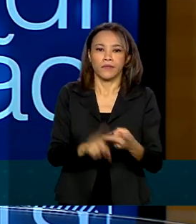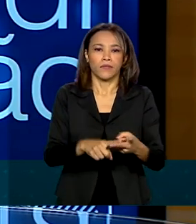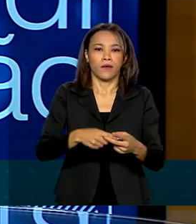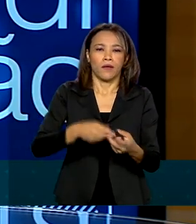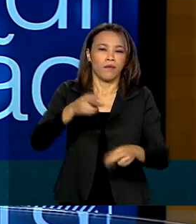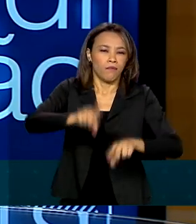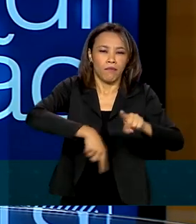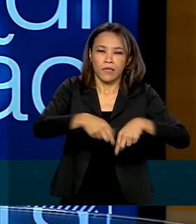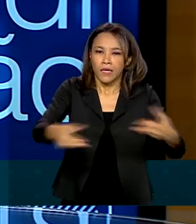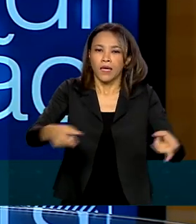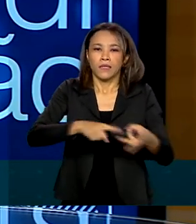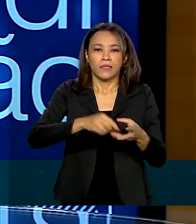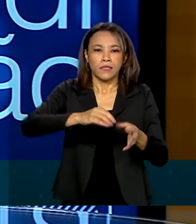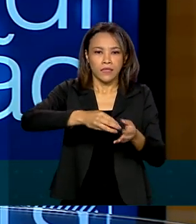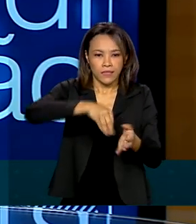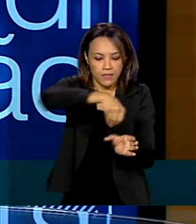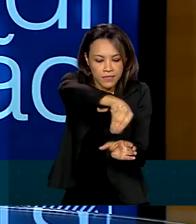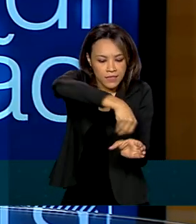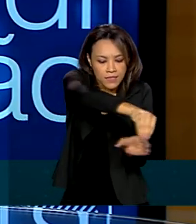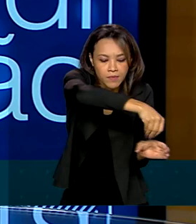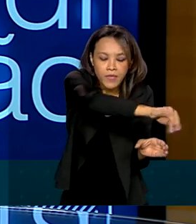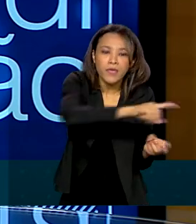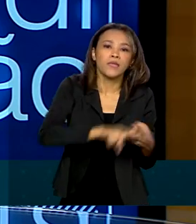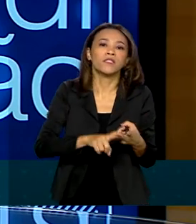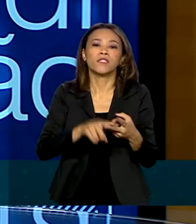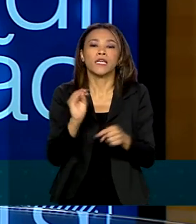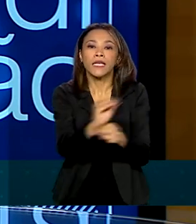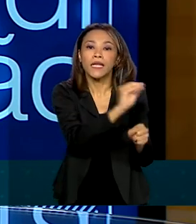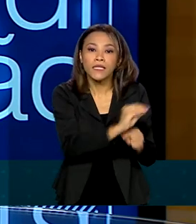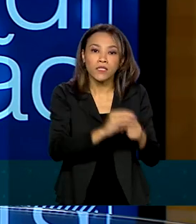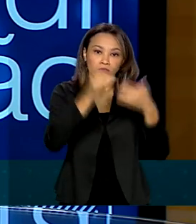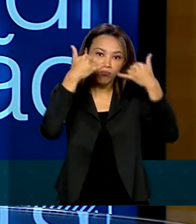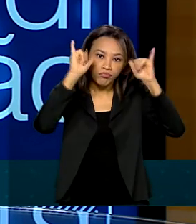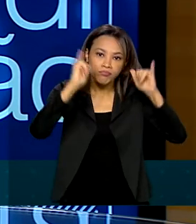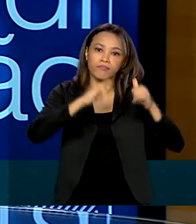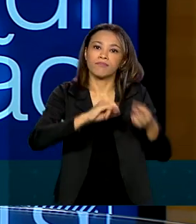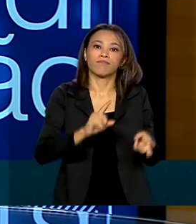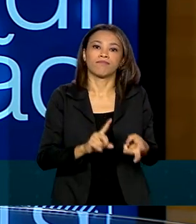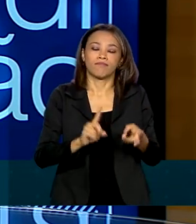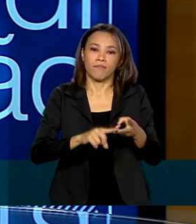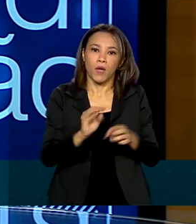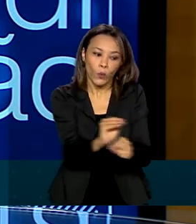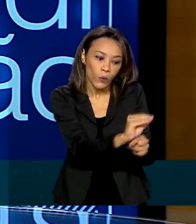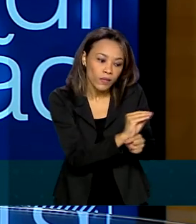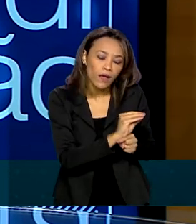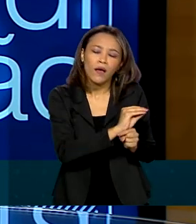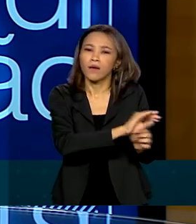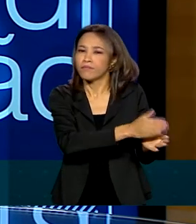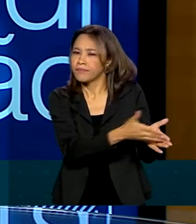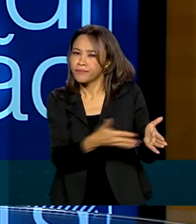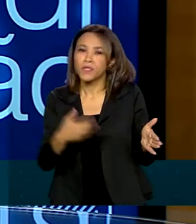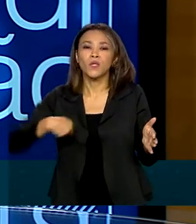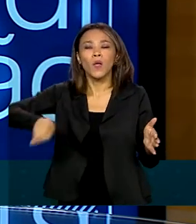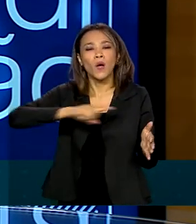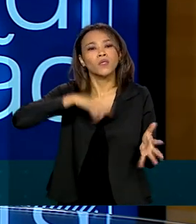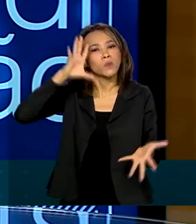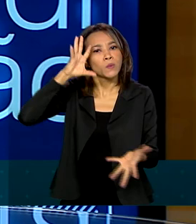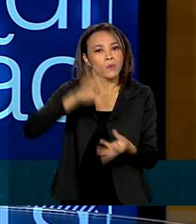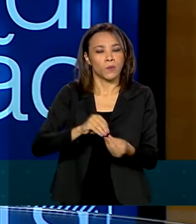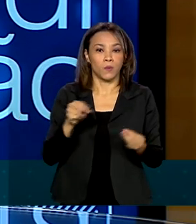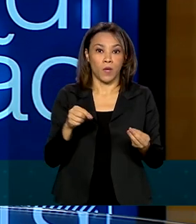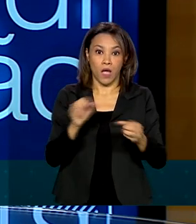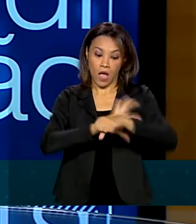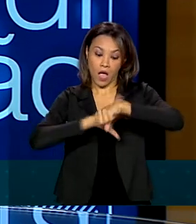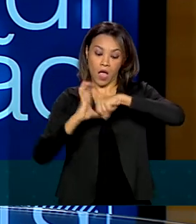sementes, criação de bovinos, atividade agrocivo-pastoril como um todo. Porque nós entendemos o seguinte, a